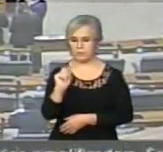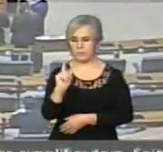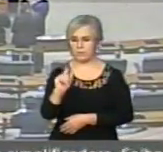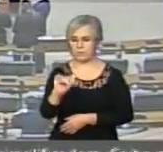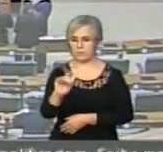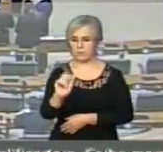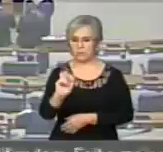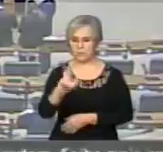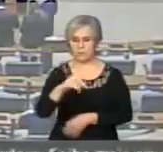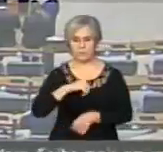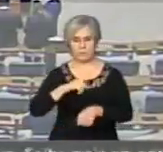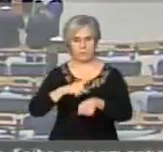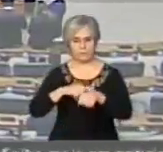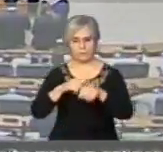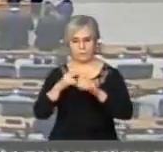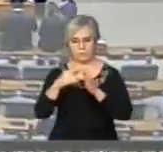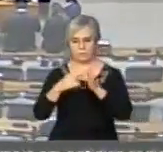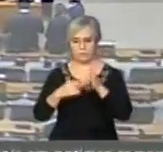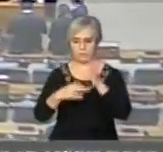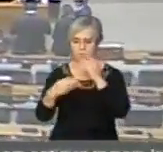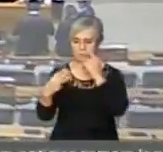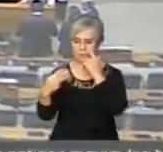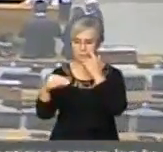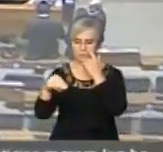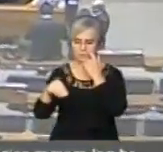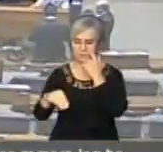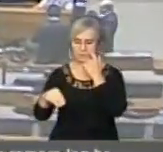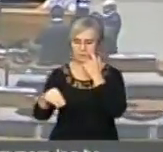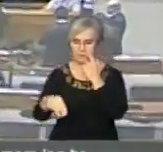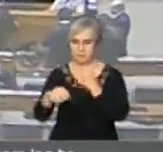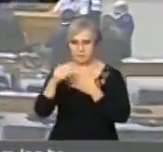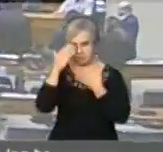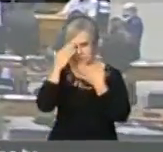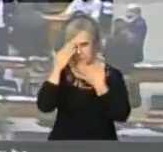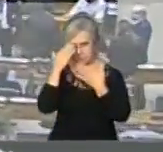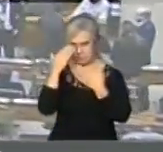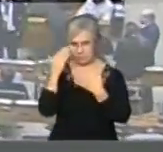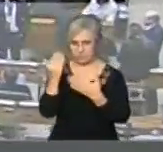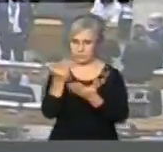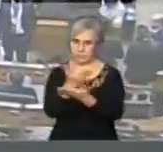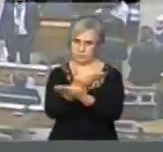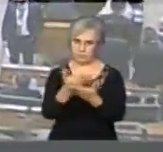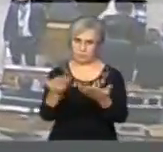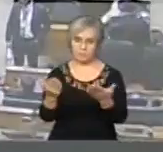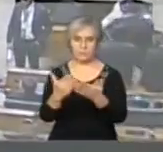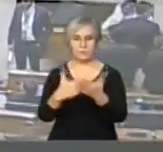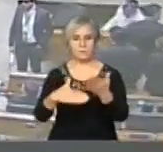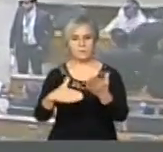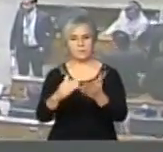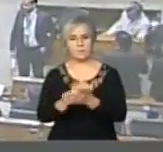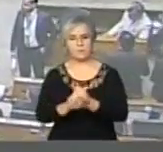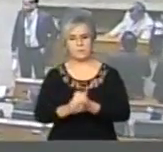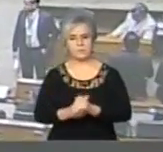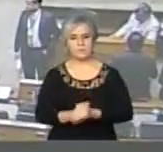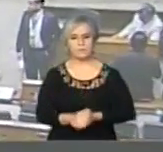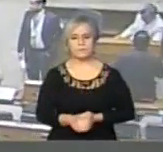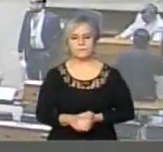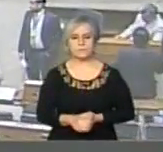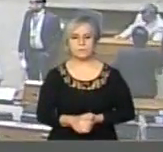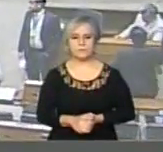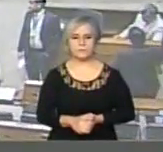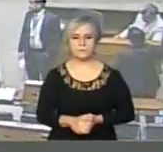tempo regimental de 3 minutos. Obrigado, presidente Manato, deputados, deputados, servidores, todos que acompanham esta